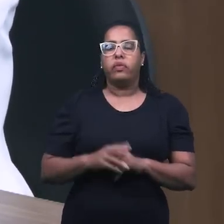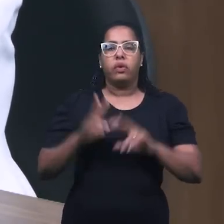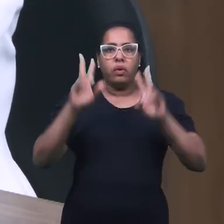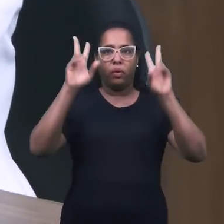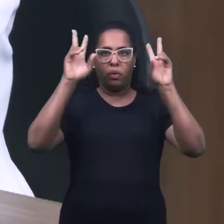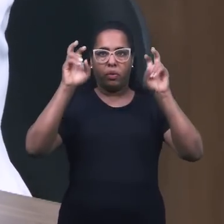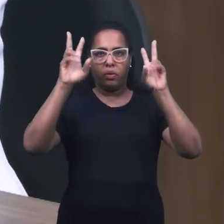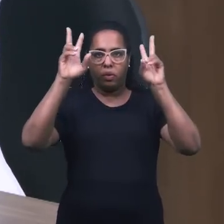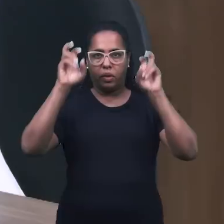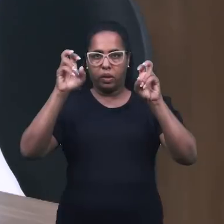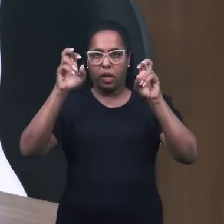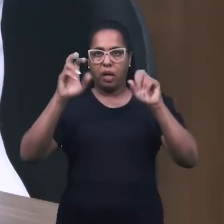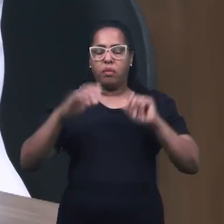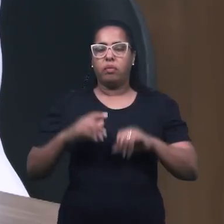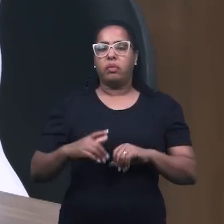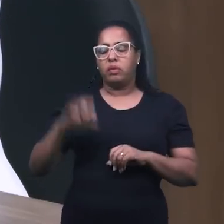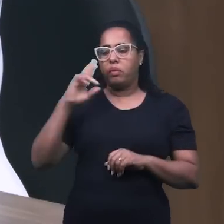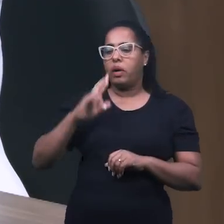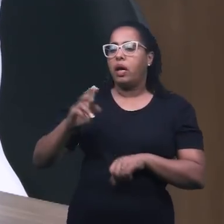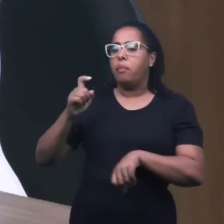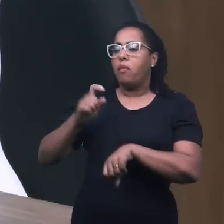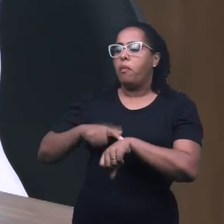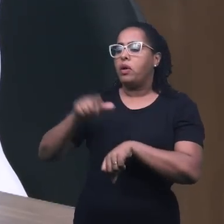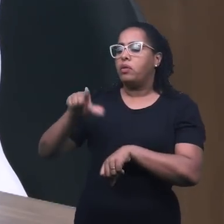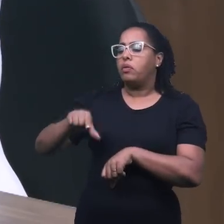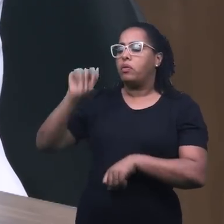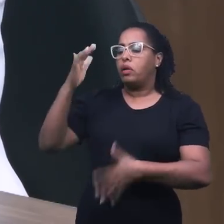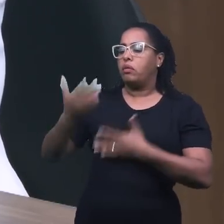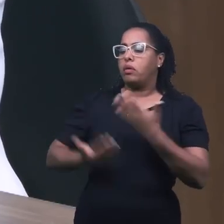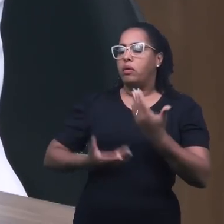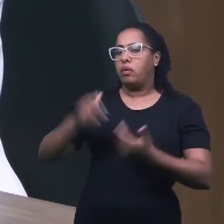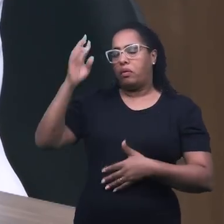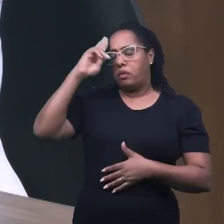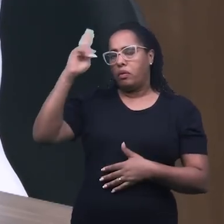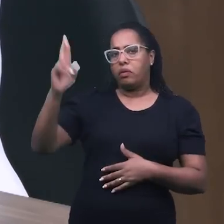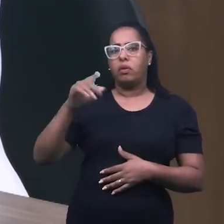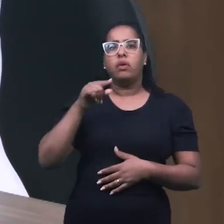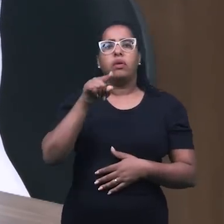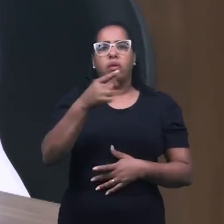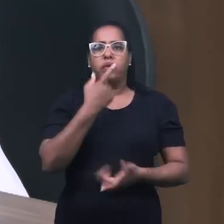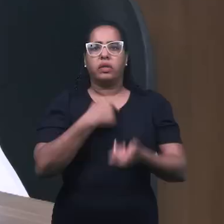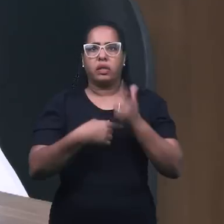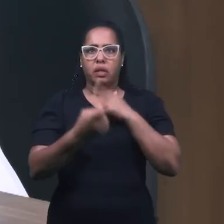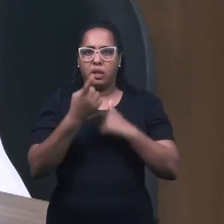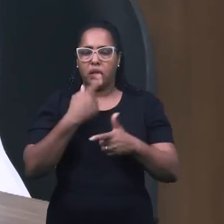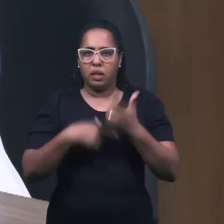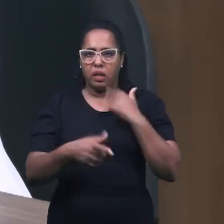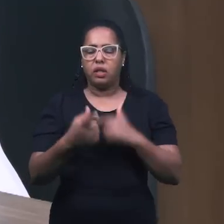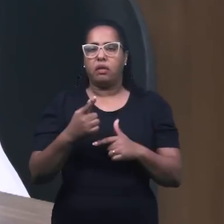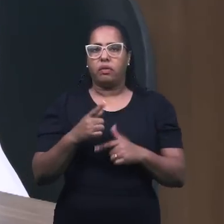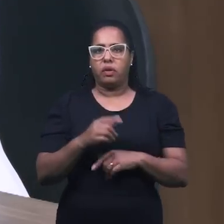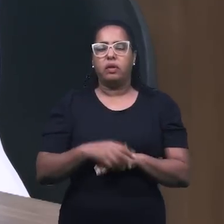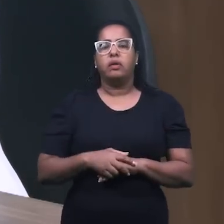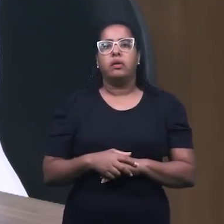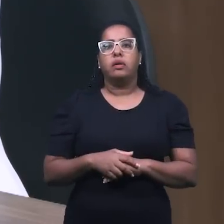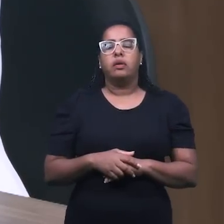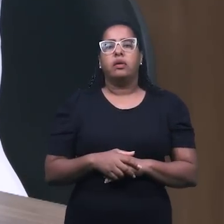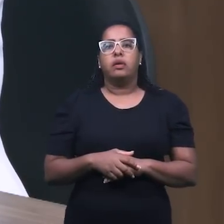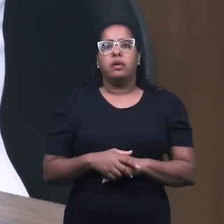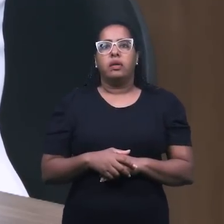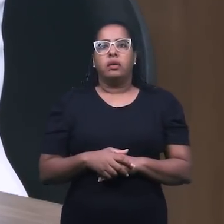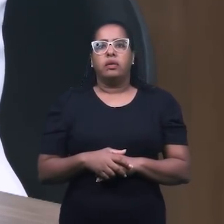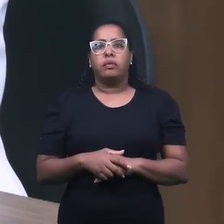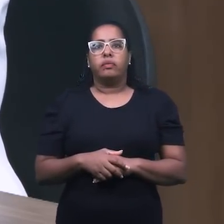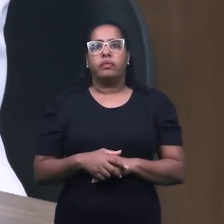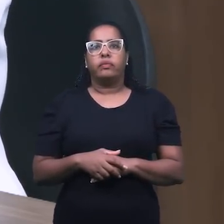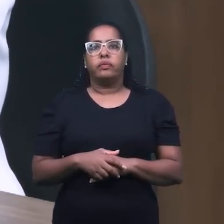né? O tema dessa semana é ter tempo para servir ao Senhor, e justamente você queria isso, você desejava